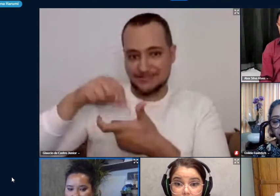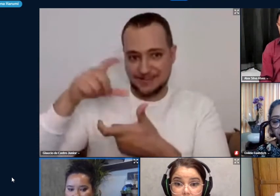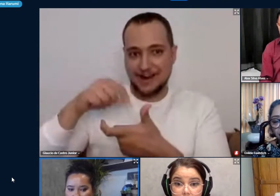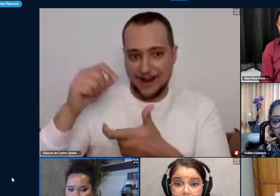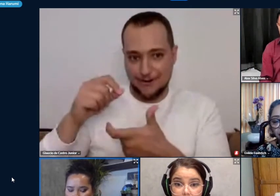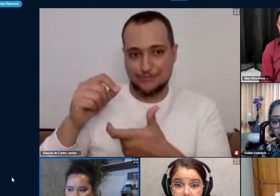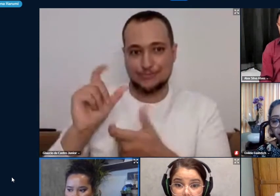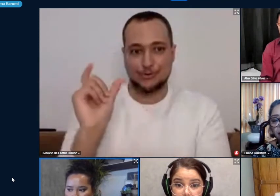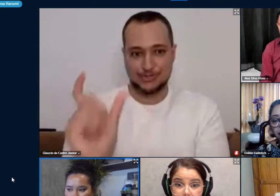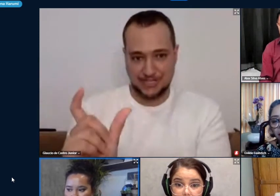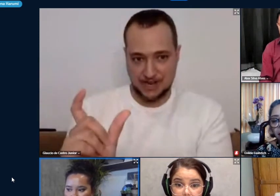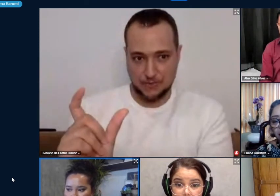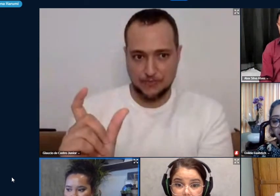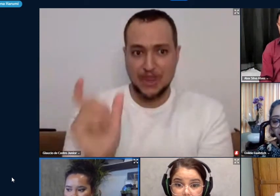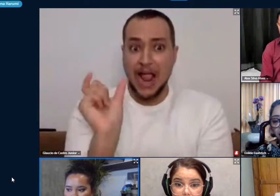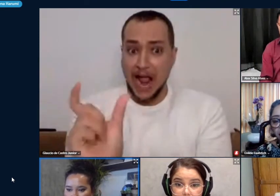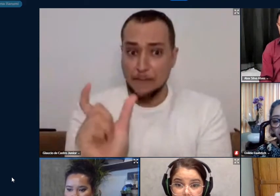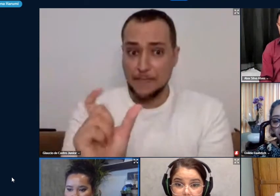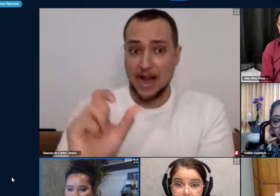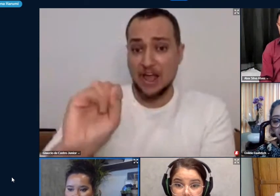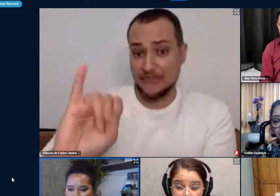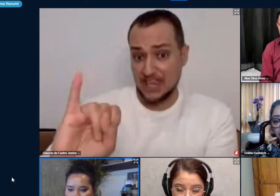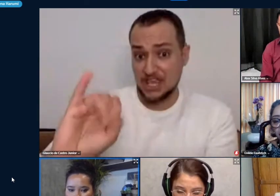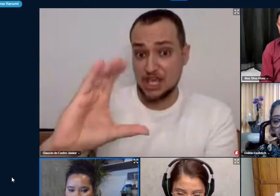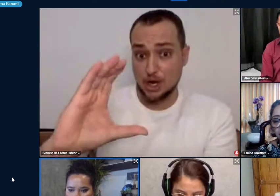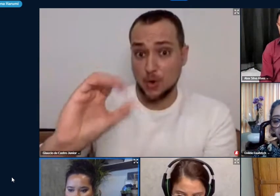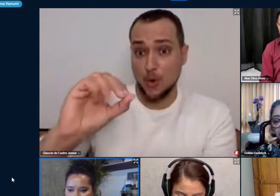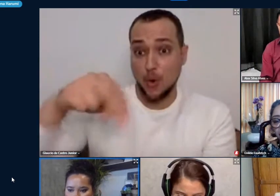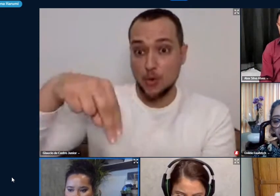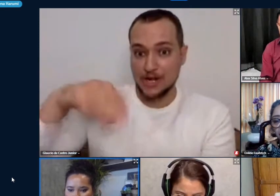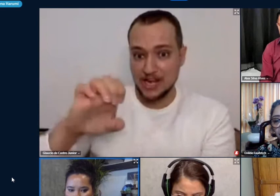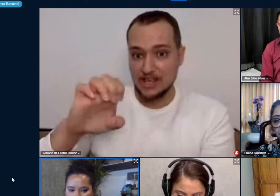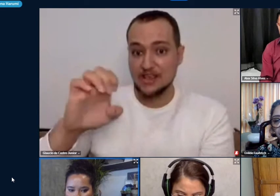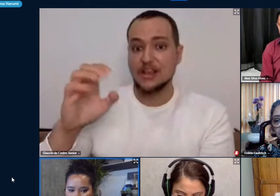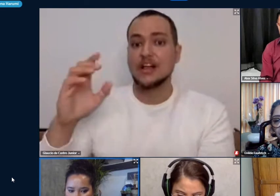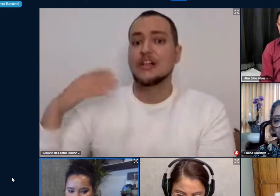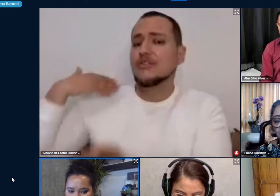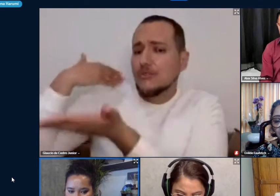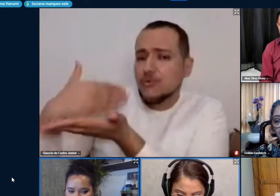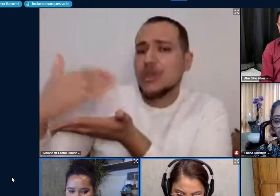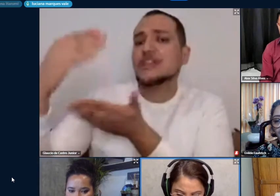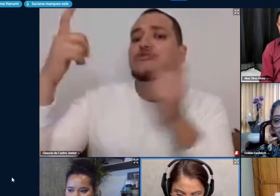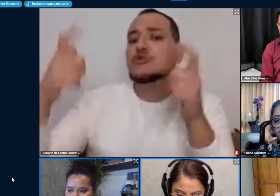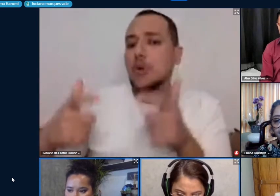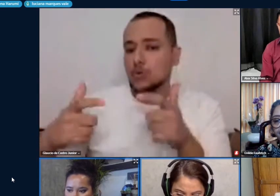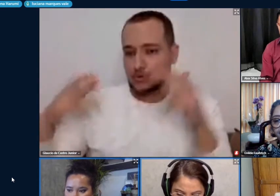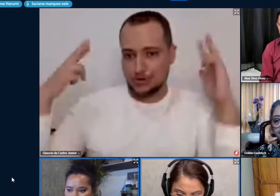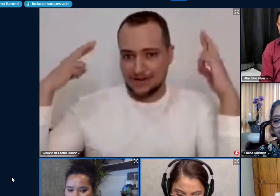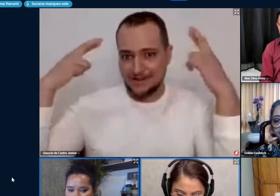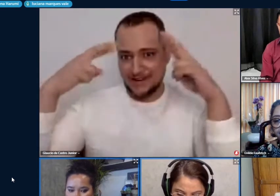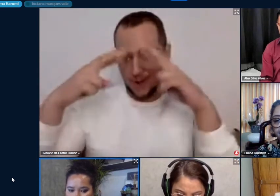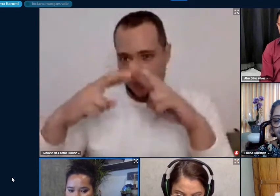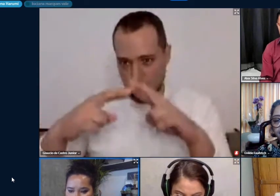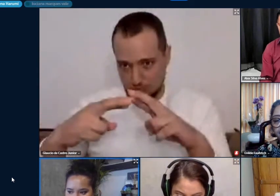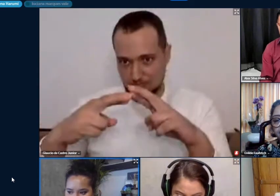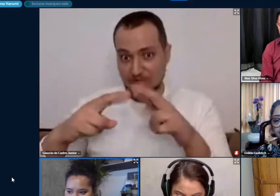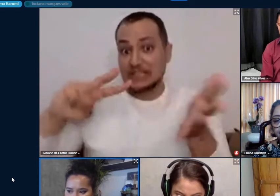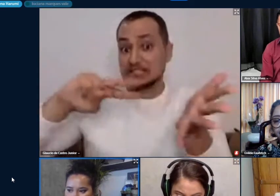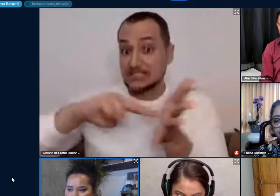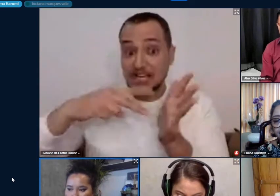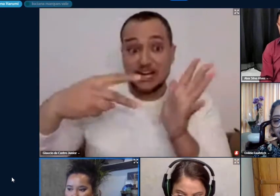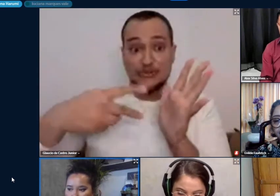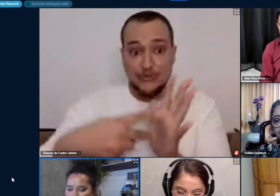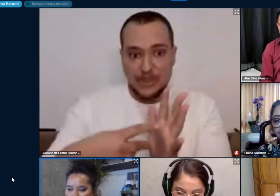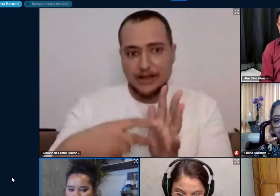fundo lexical do termo, né? A origem do termo na língua. E o ícone, ele vem do